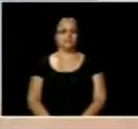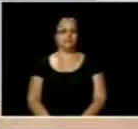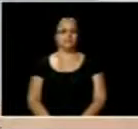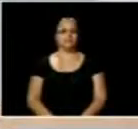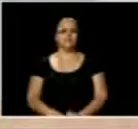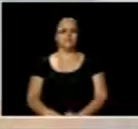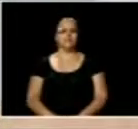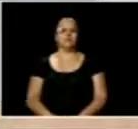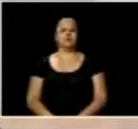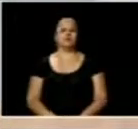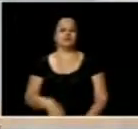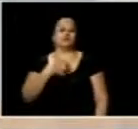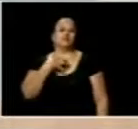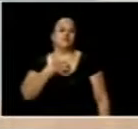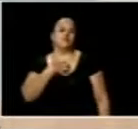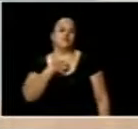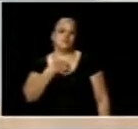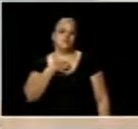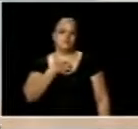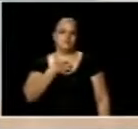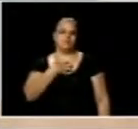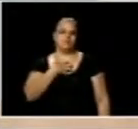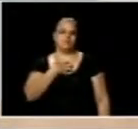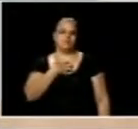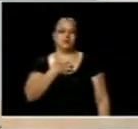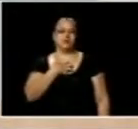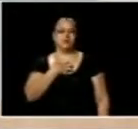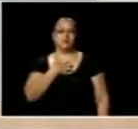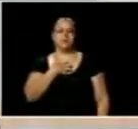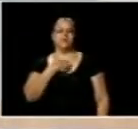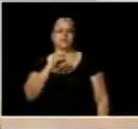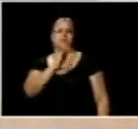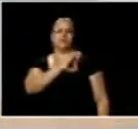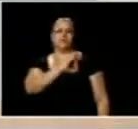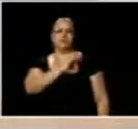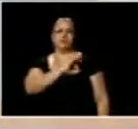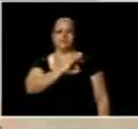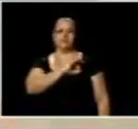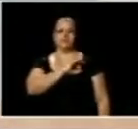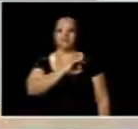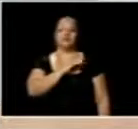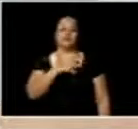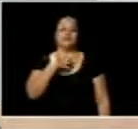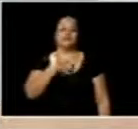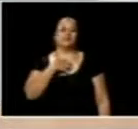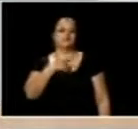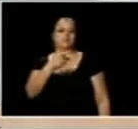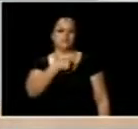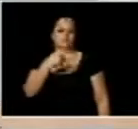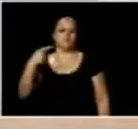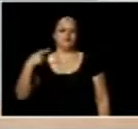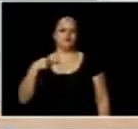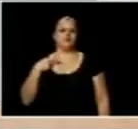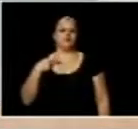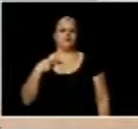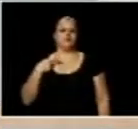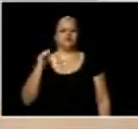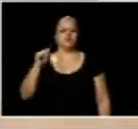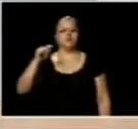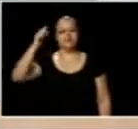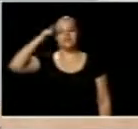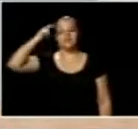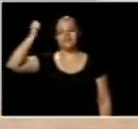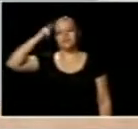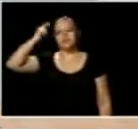violência, sofre com a saúde. Então é isso, eu peço para você, você que é formador de opinião, vamos pensar nisso aqui. Olha, se o prefeito não cuida da cultura